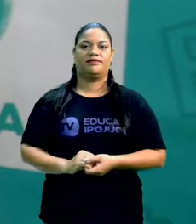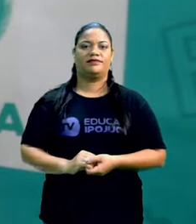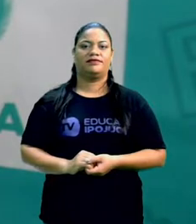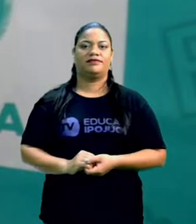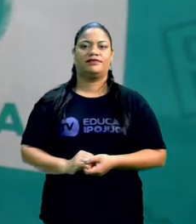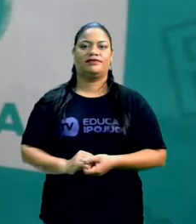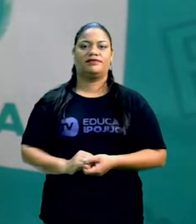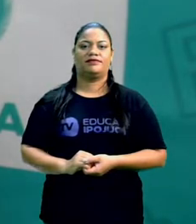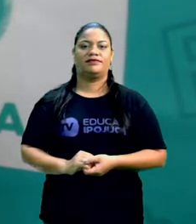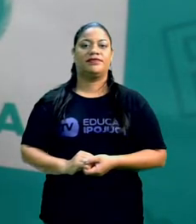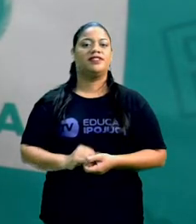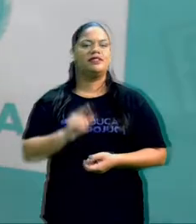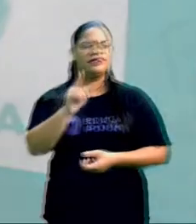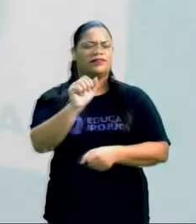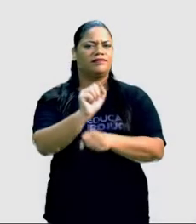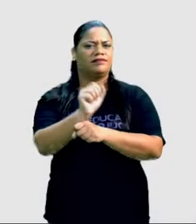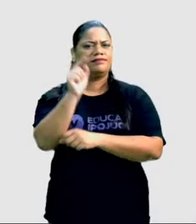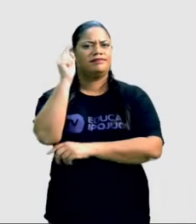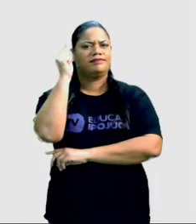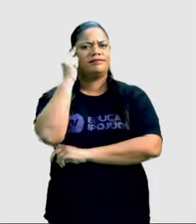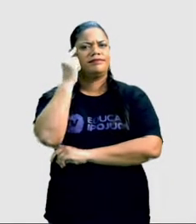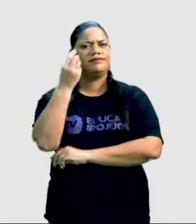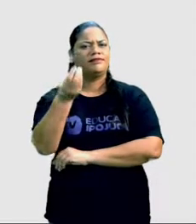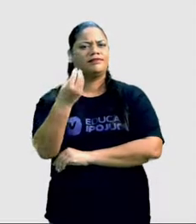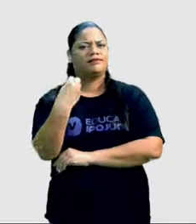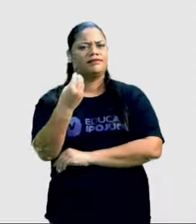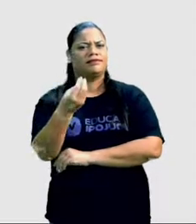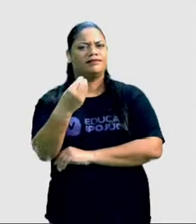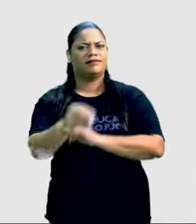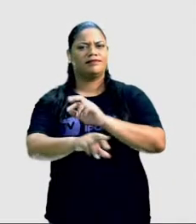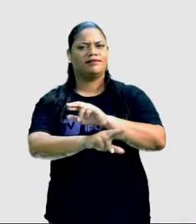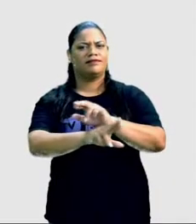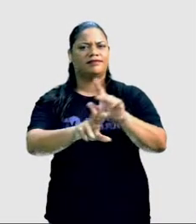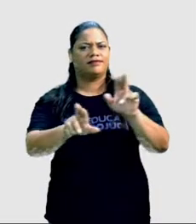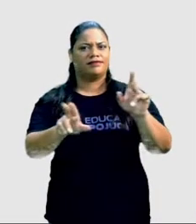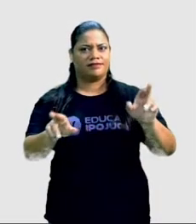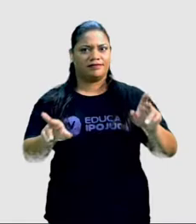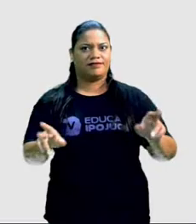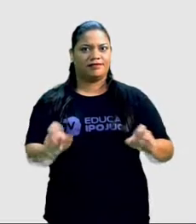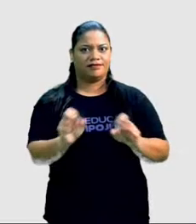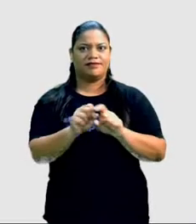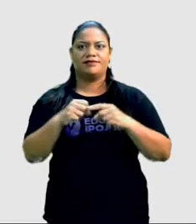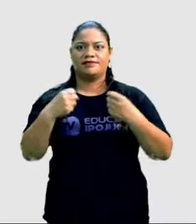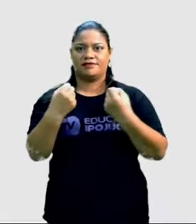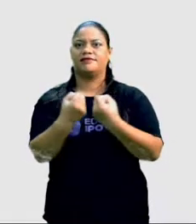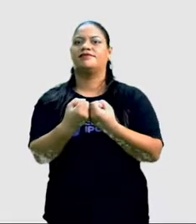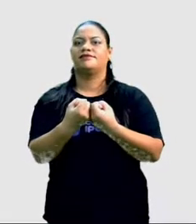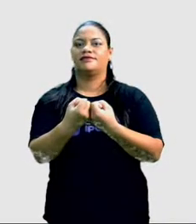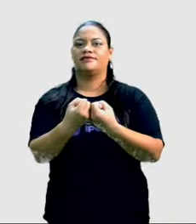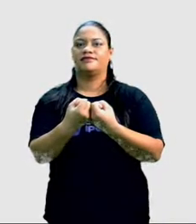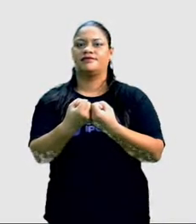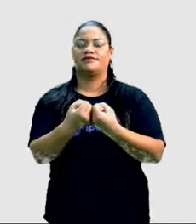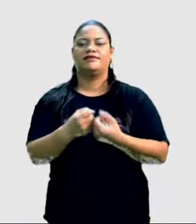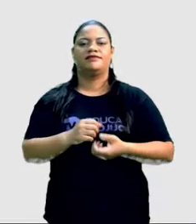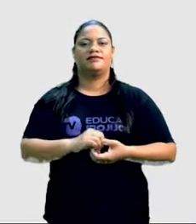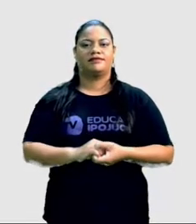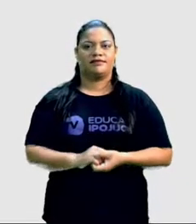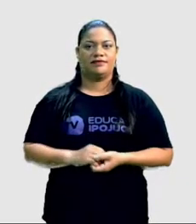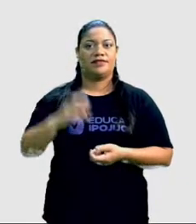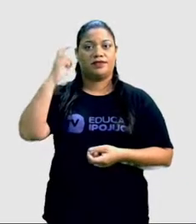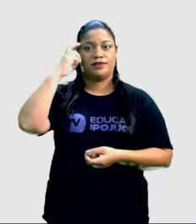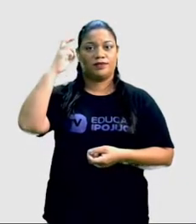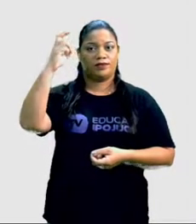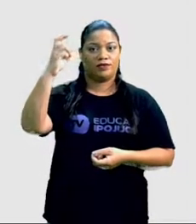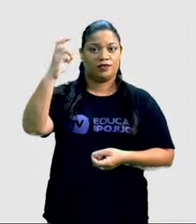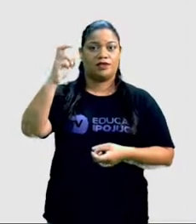ó. Já parou para pensar em como a diversidade faz parte da sociedade? Seja ela